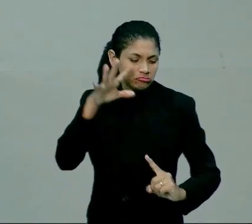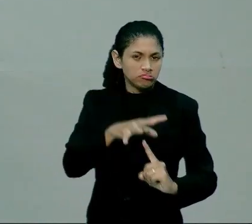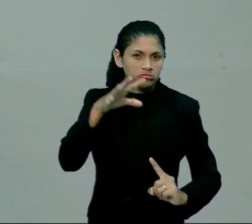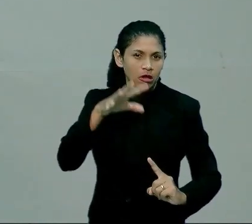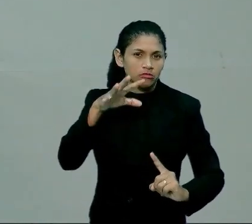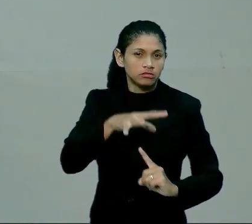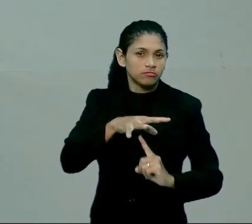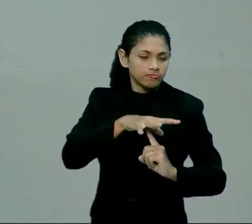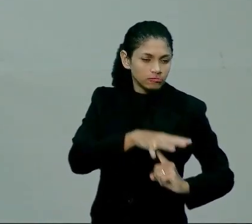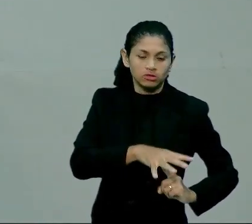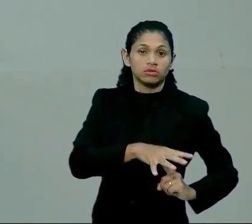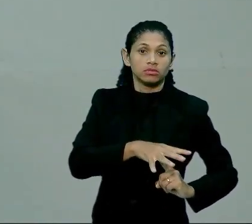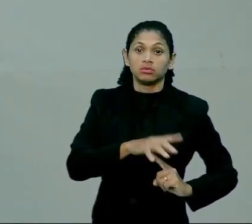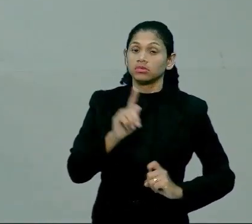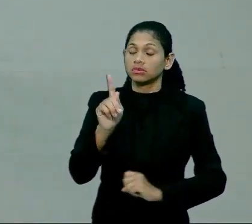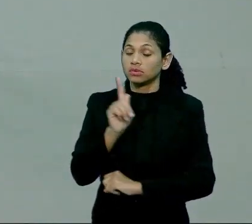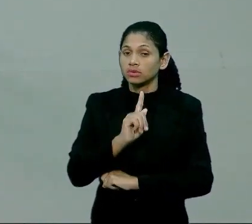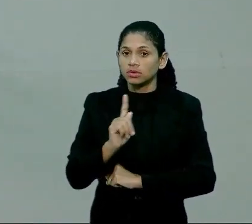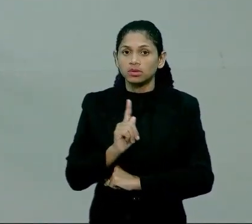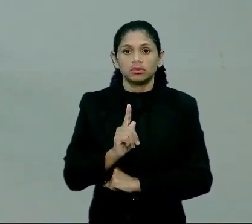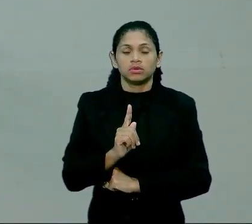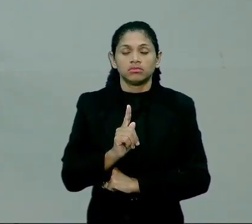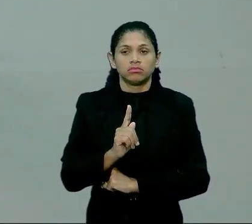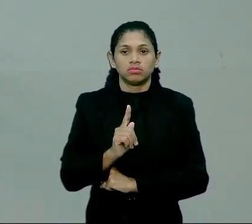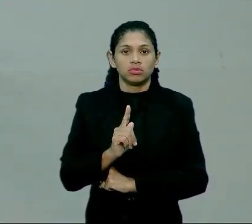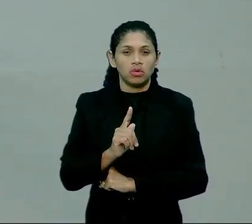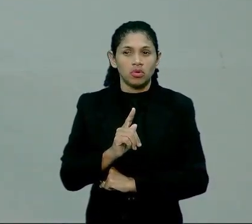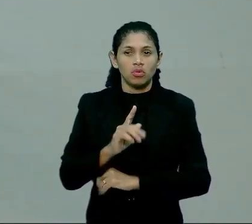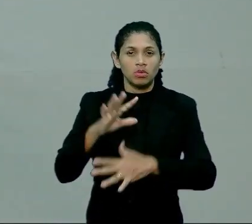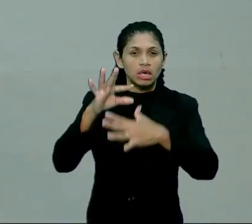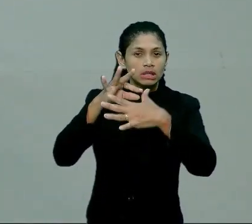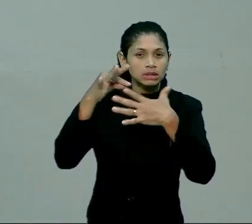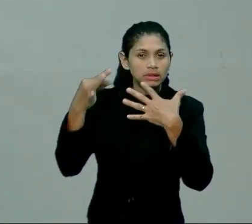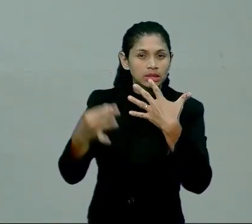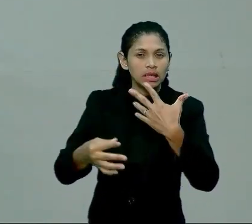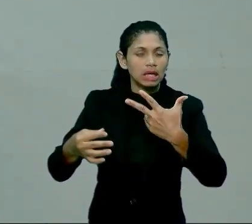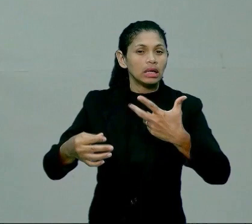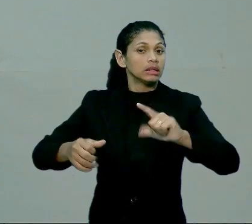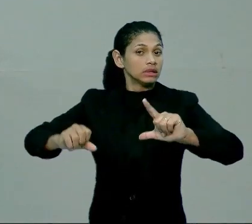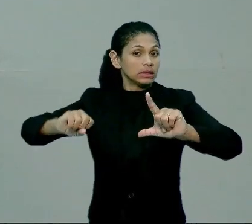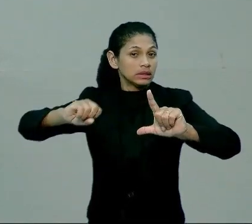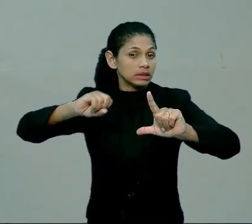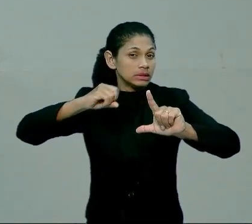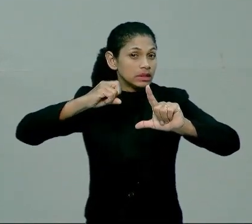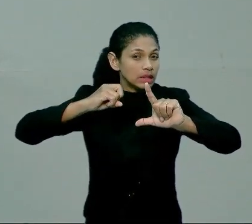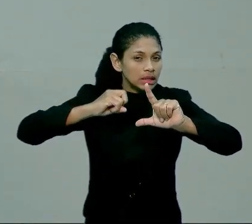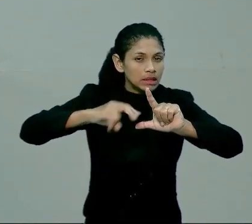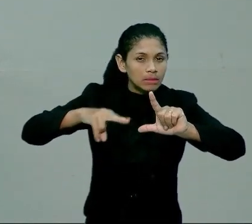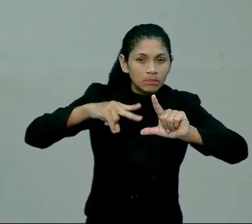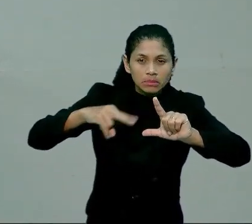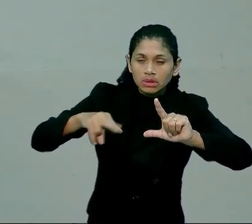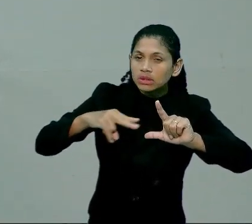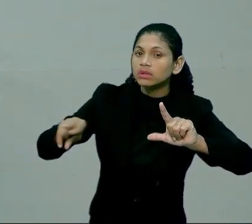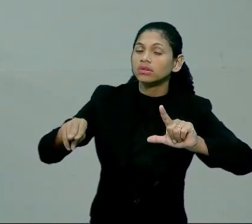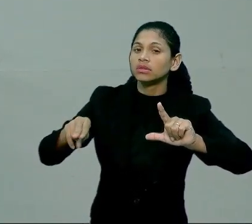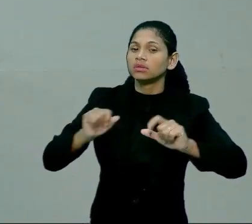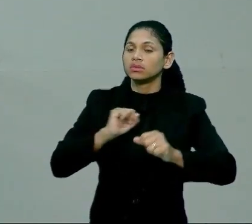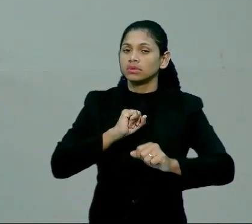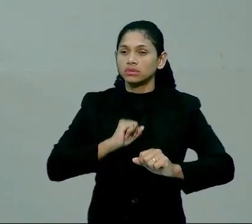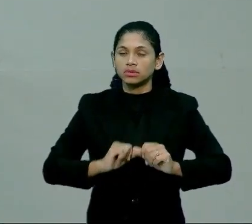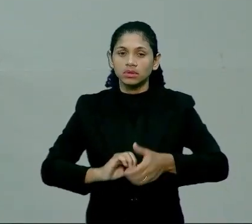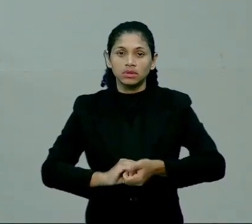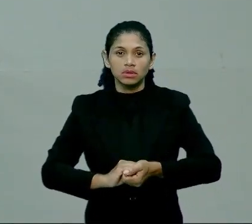desenvolvida pelo o ambiente, tanto a mídia quanto a influência ali das pessoas que o cercam, a influência digital, a influência desse